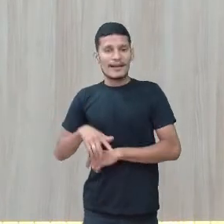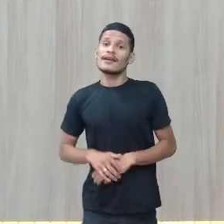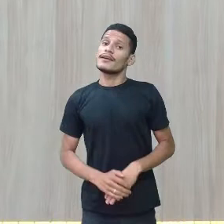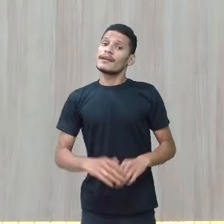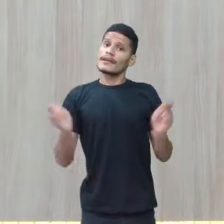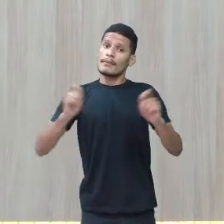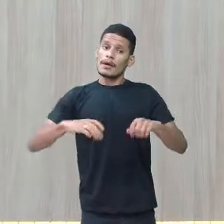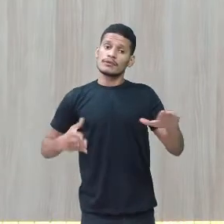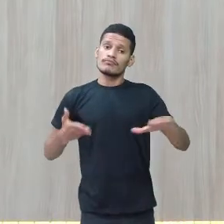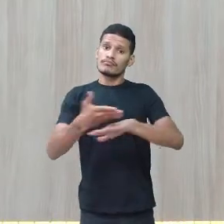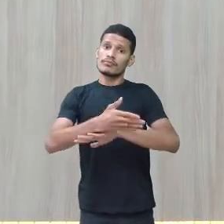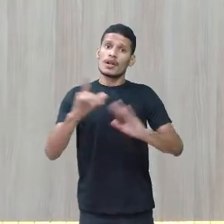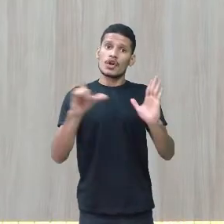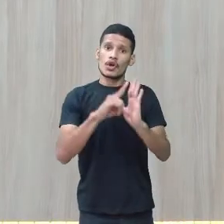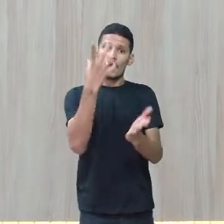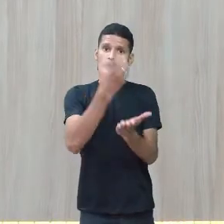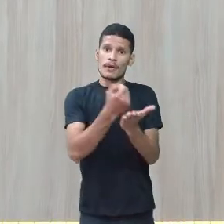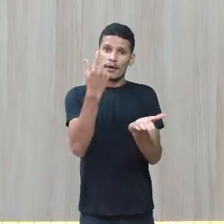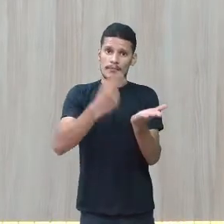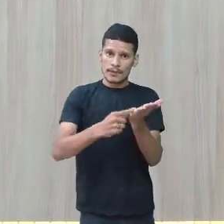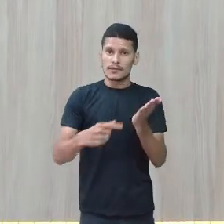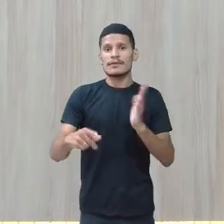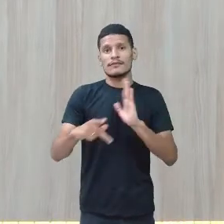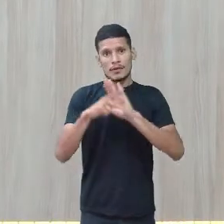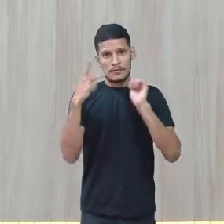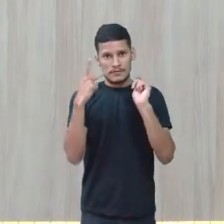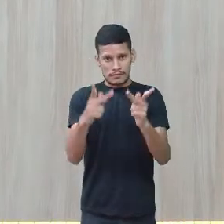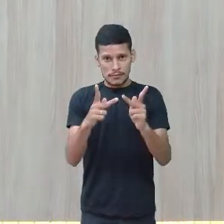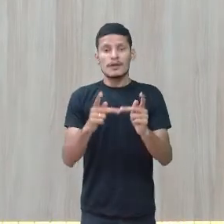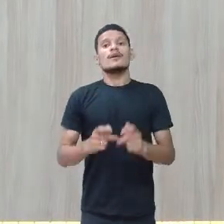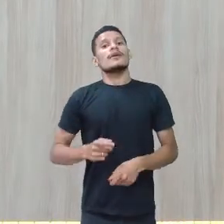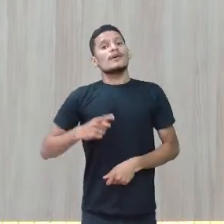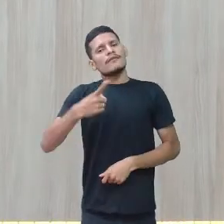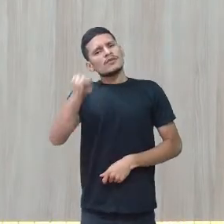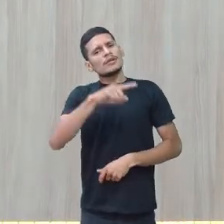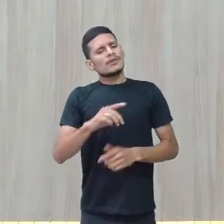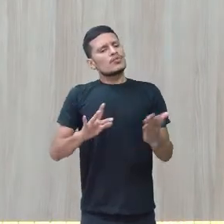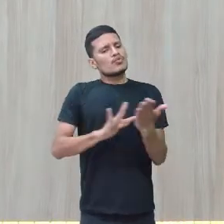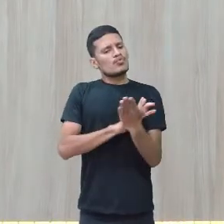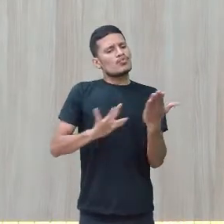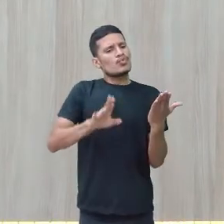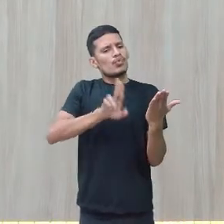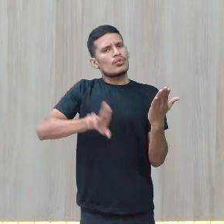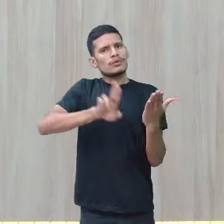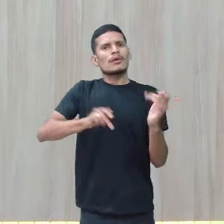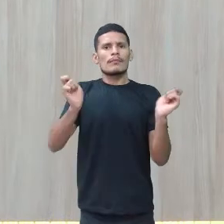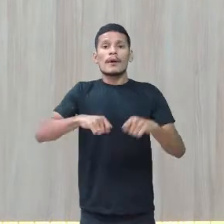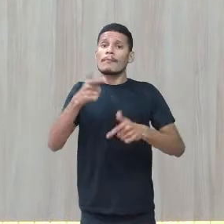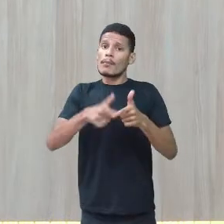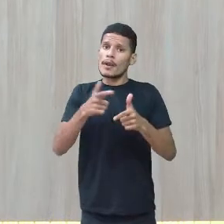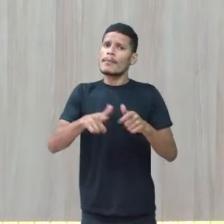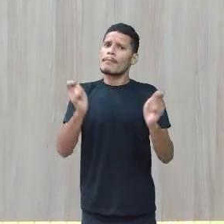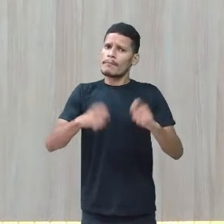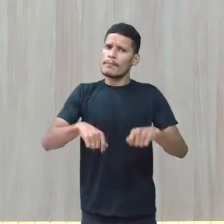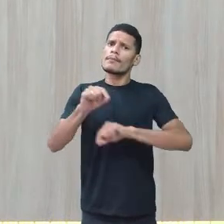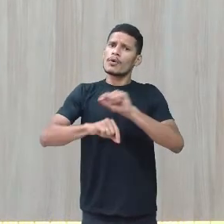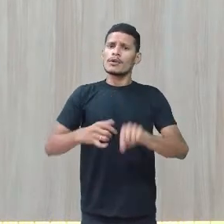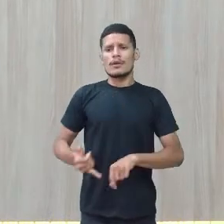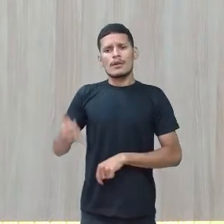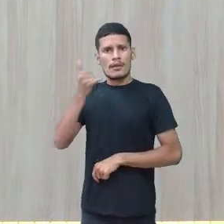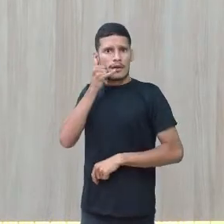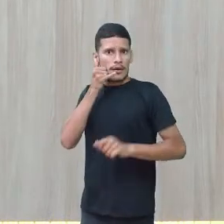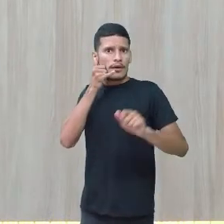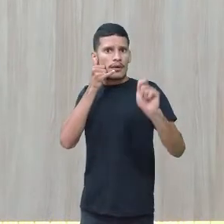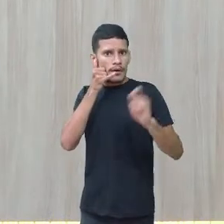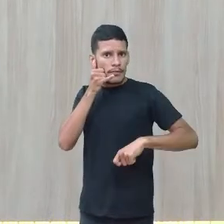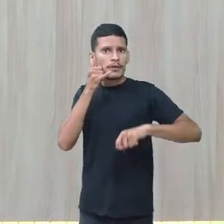a lojinha e fazer o download do aplicativo, vocês já vão mexendo. Se tiver algum problema, dá uma olhadinha lá que você pode ligar pelo